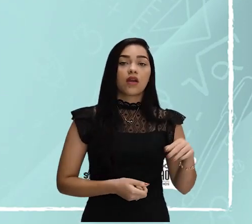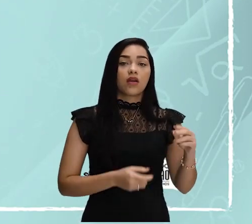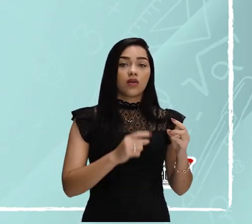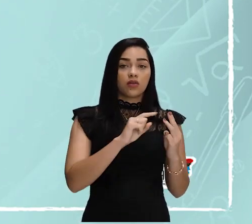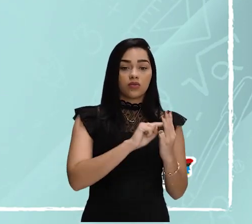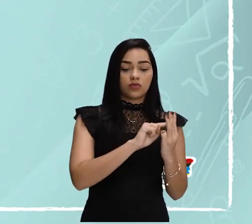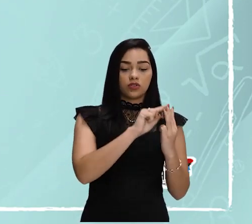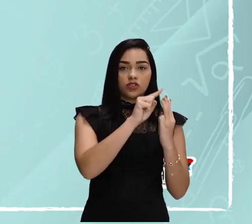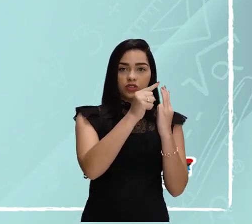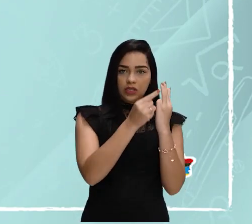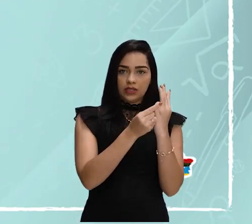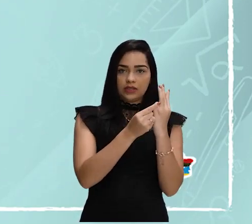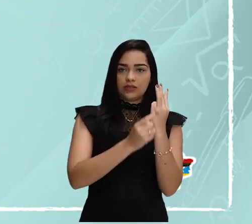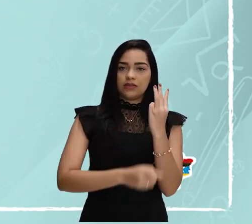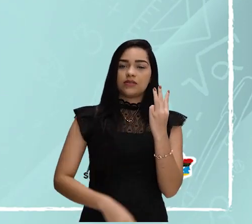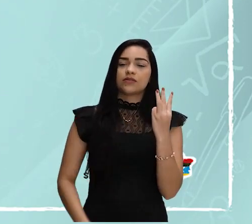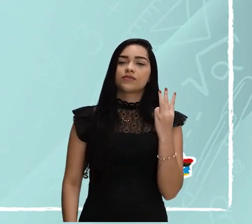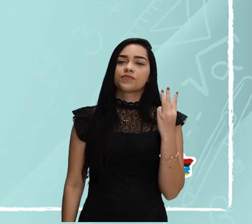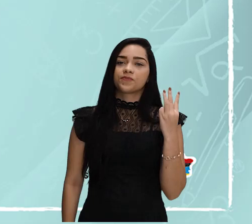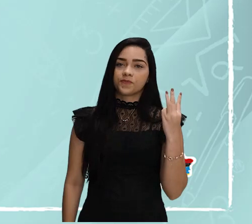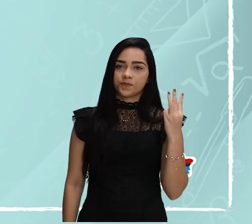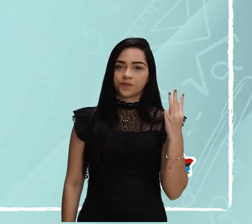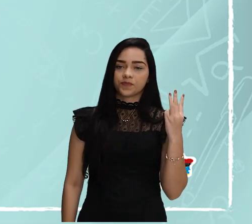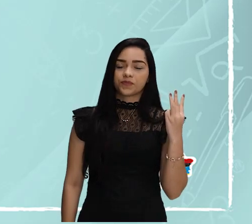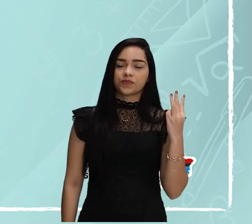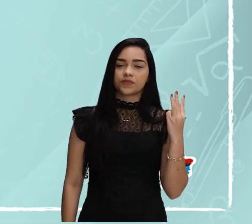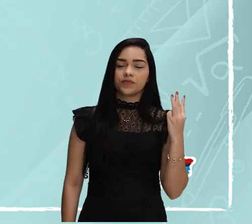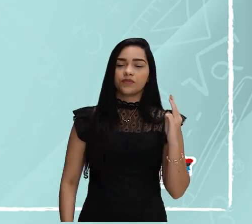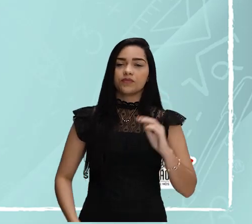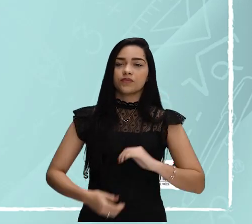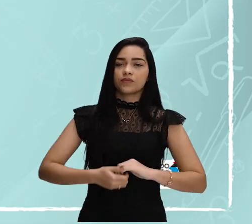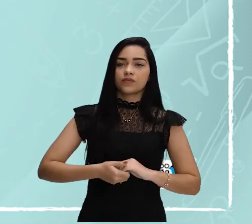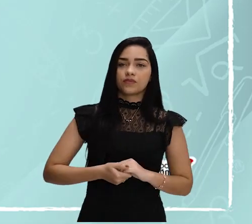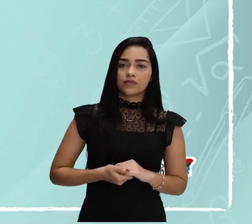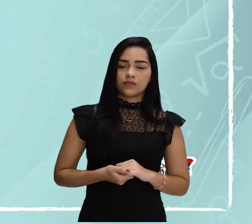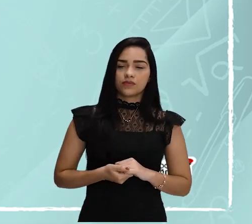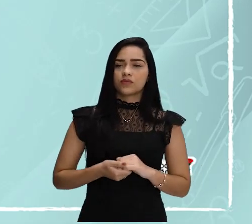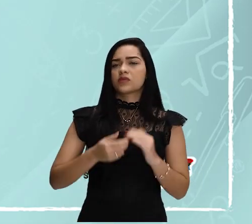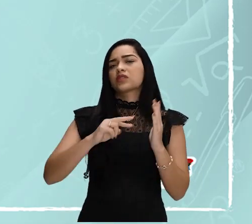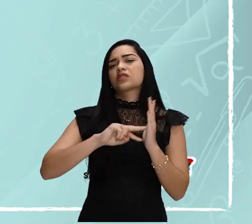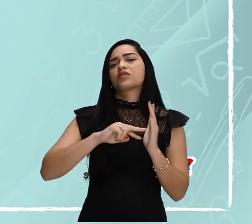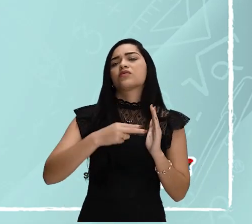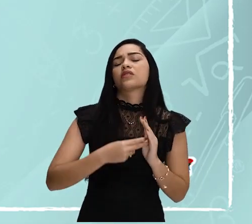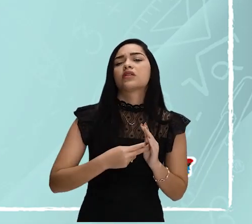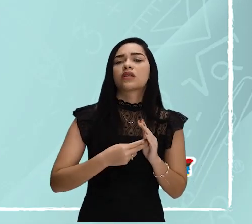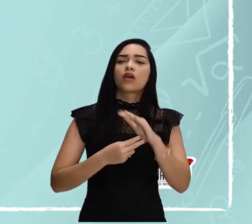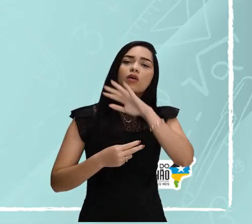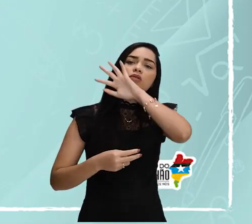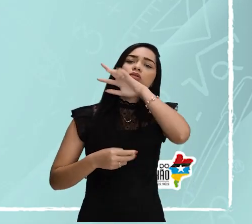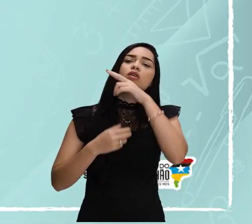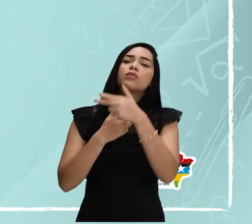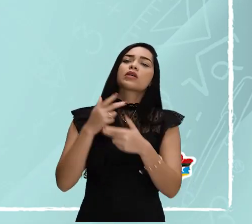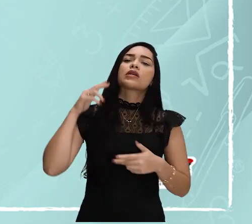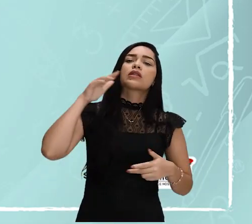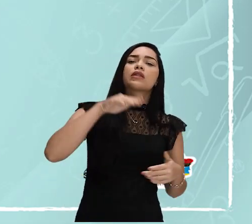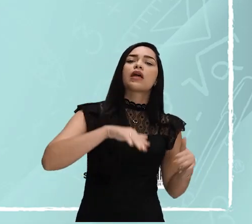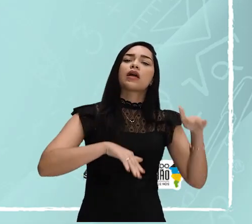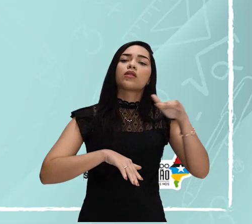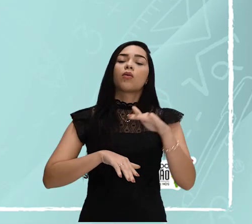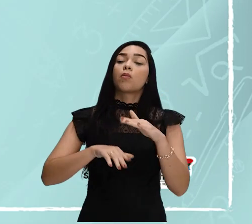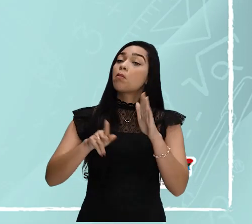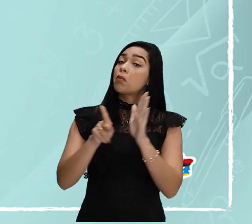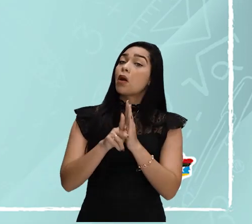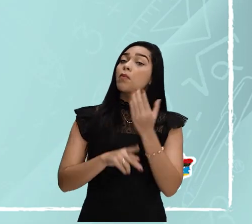Fitoplâncton desloca passivamente, o nécton ele nada ativamente. O que seriam os animais que nadam ativamente? Os